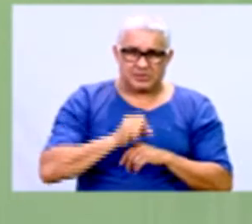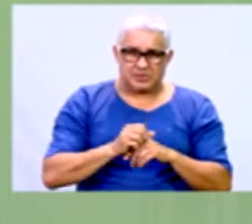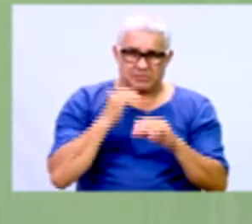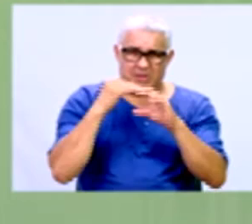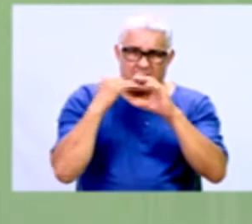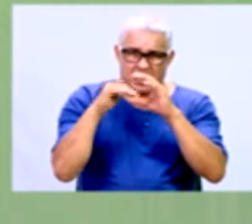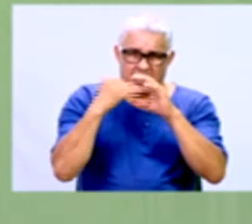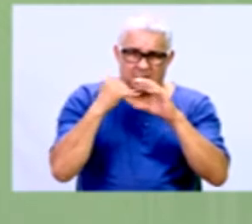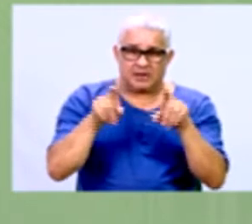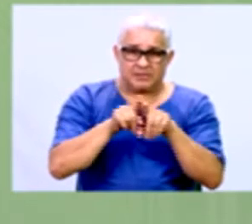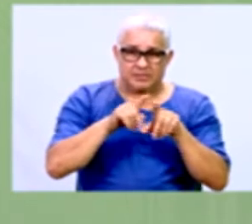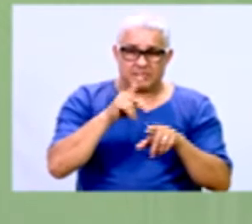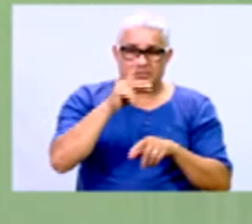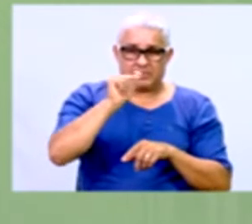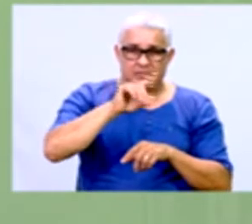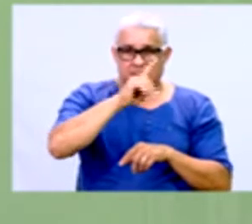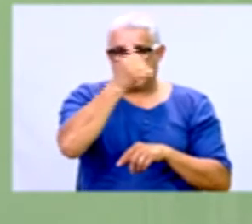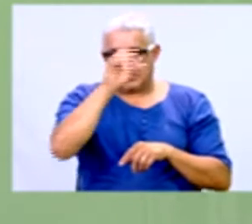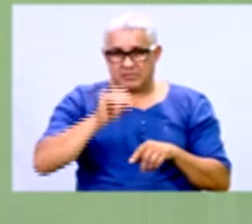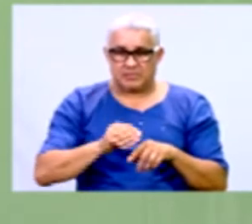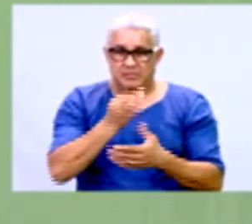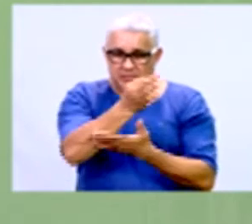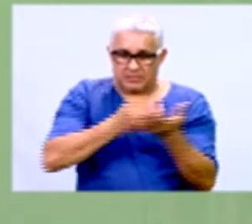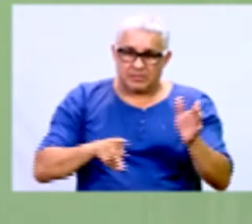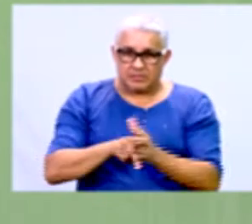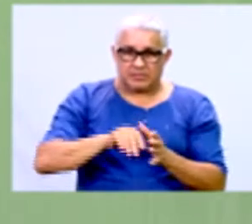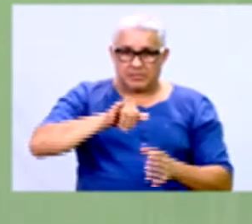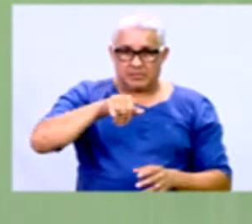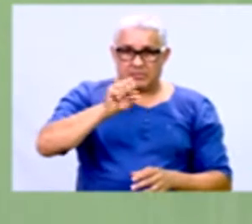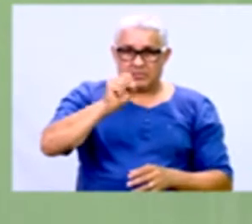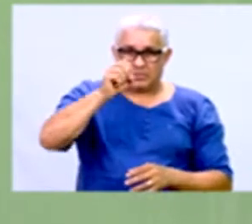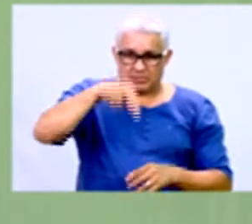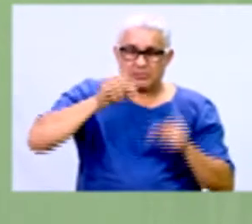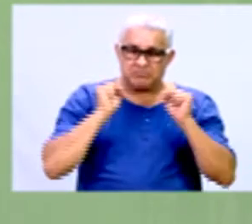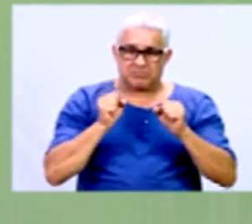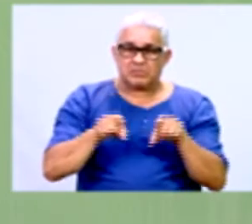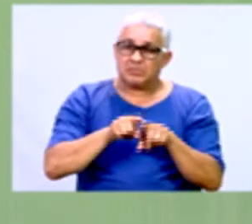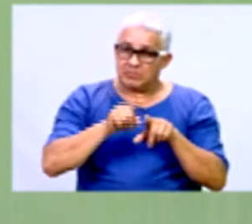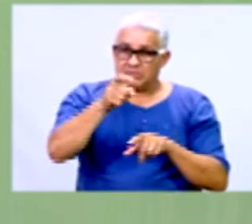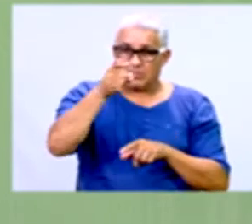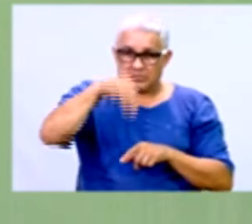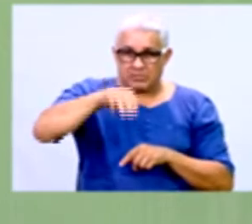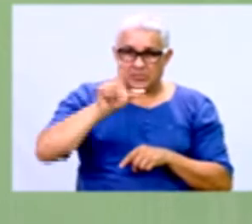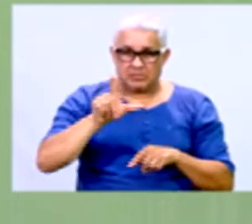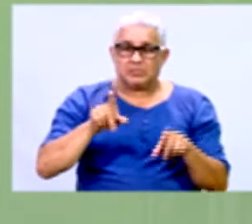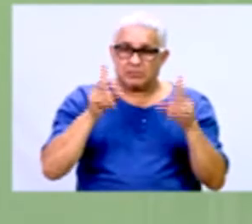esses padrões de comunicação via texto. O JSON pode fazer isso tranquilamente, o XML também,